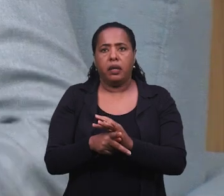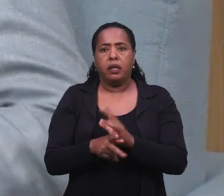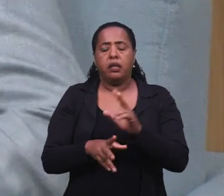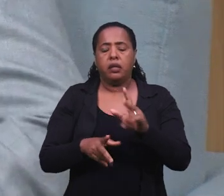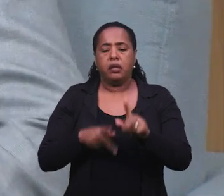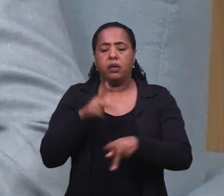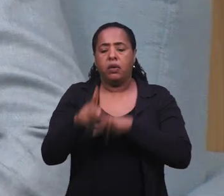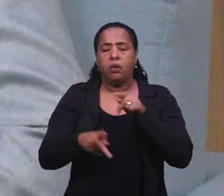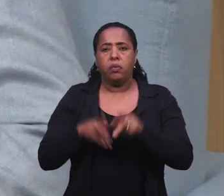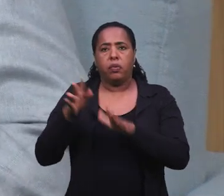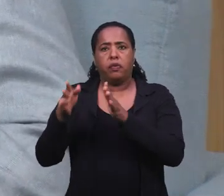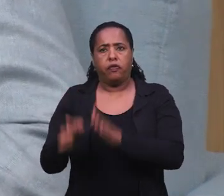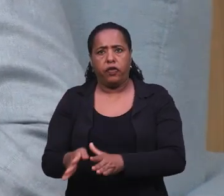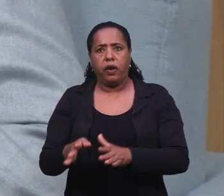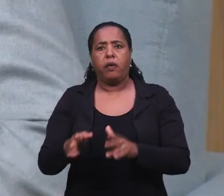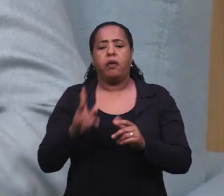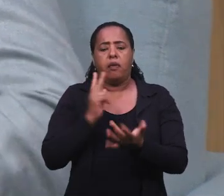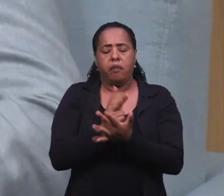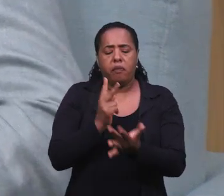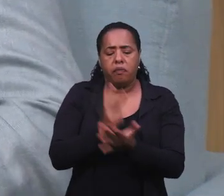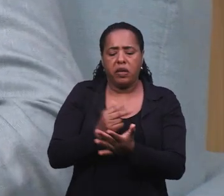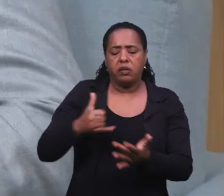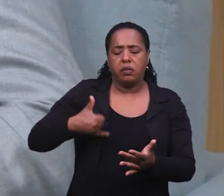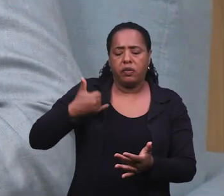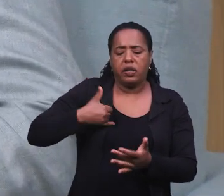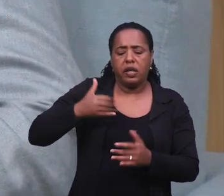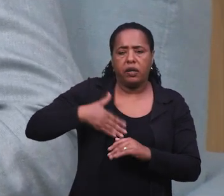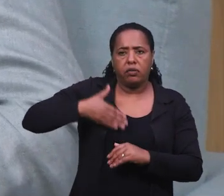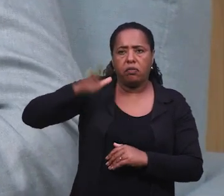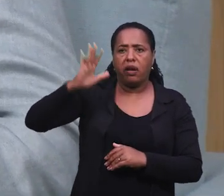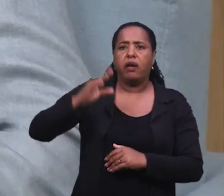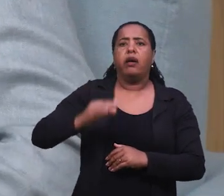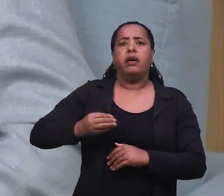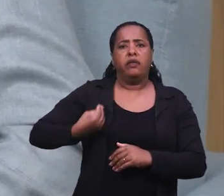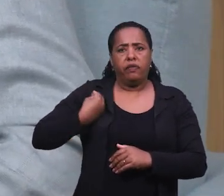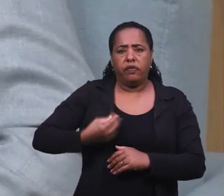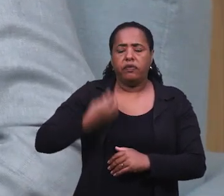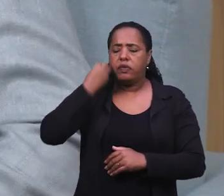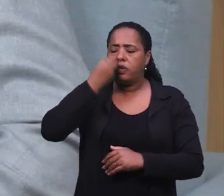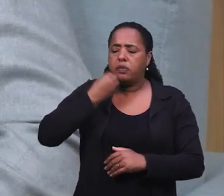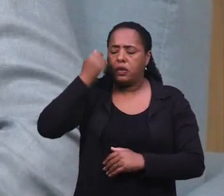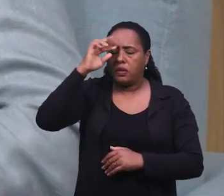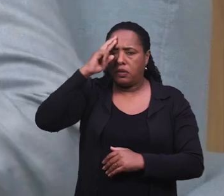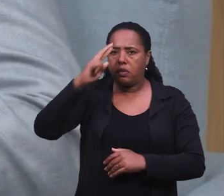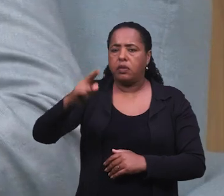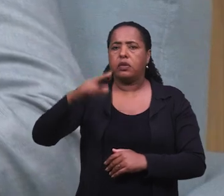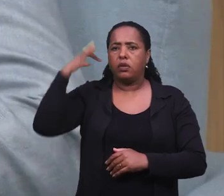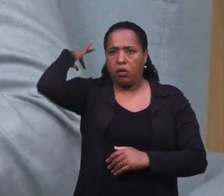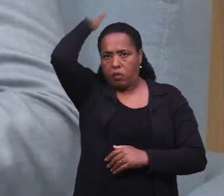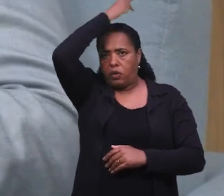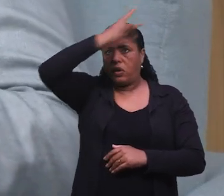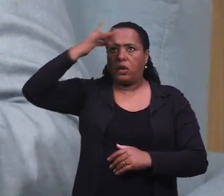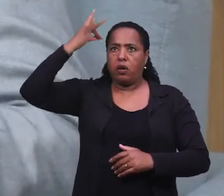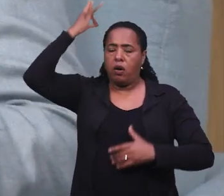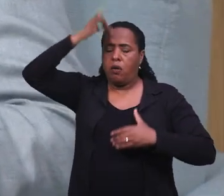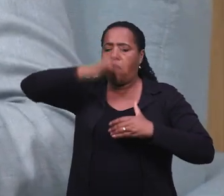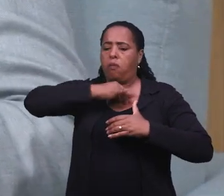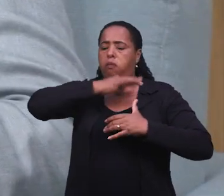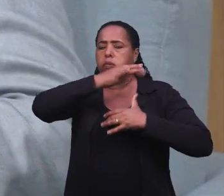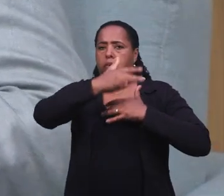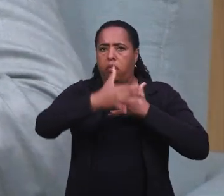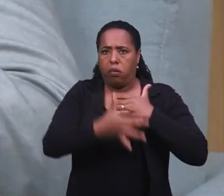nossos convidados, para trazer algo espiritual. aquilo que é o entendimento do